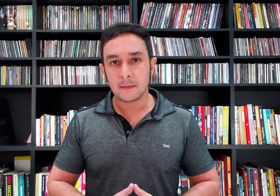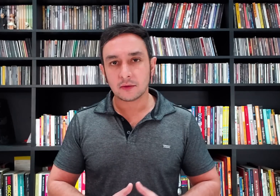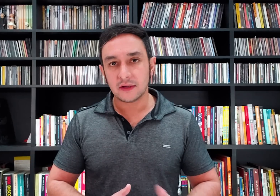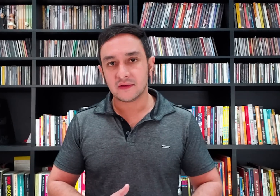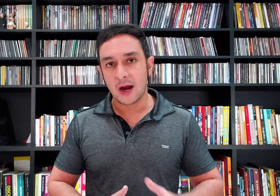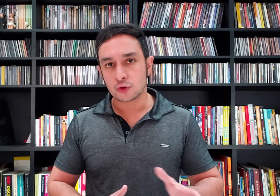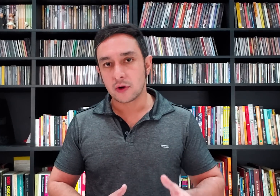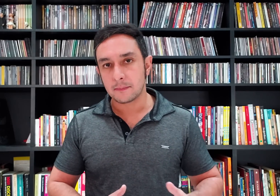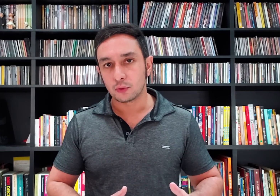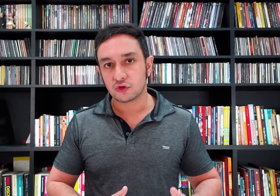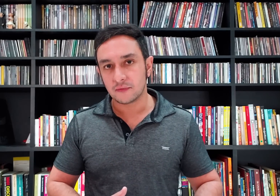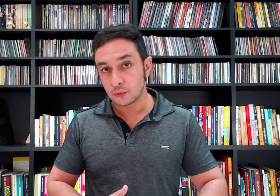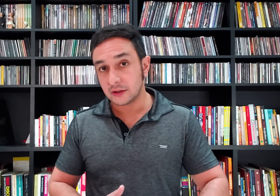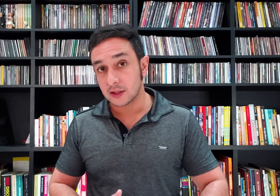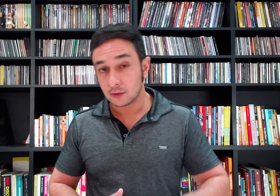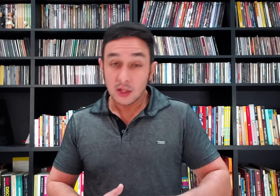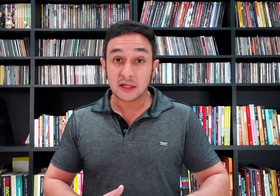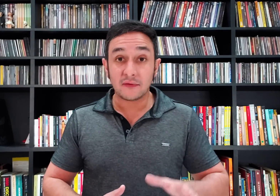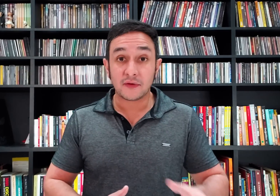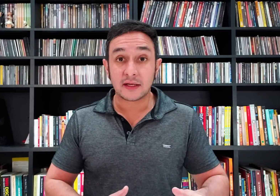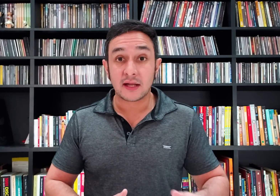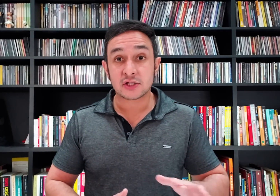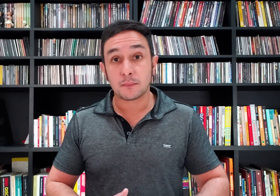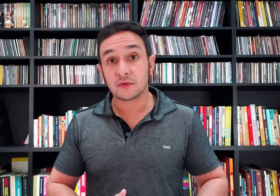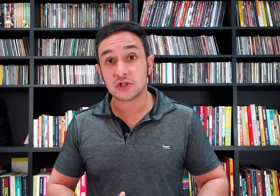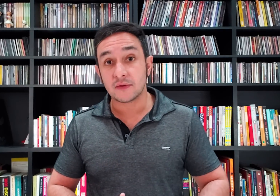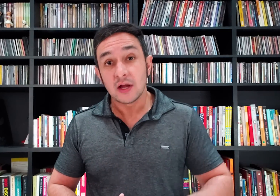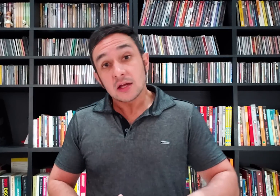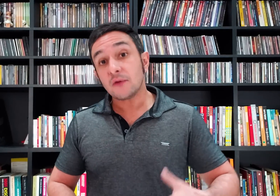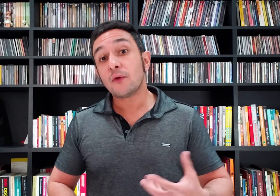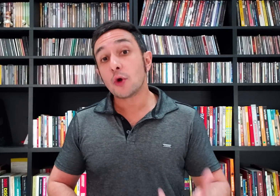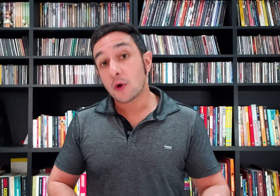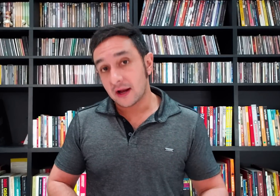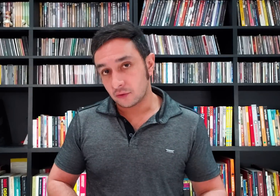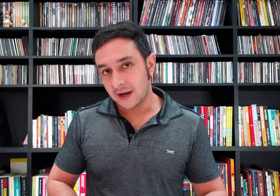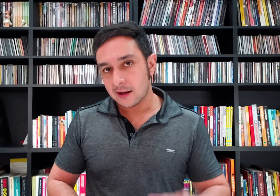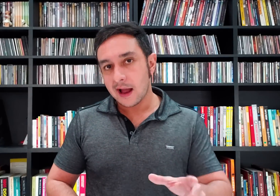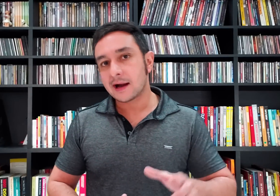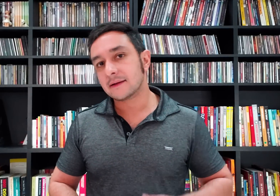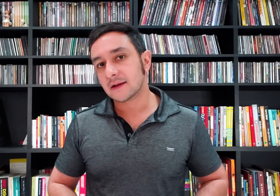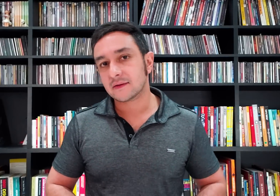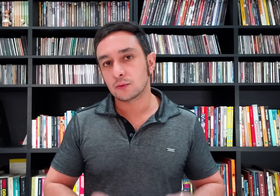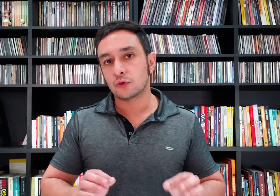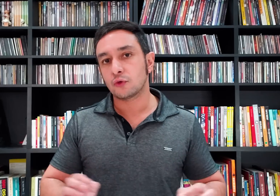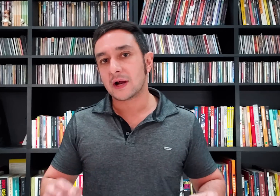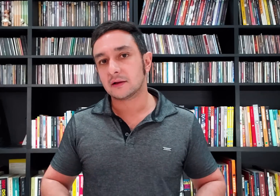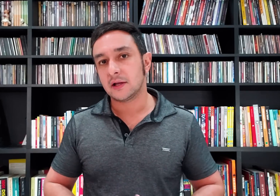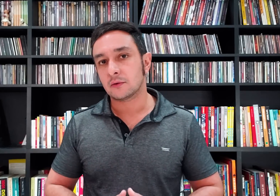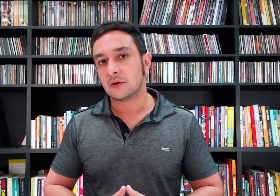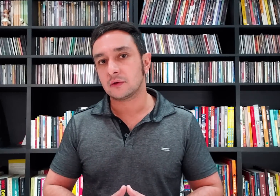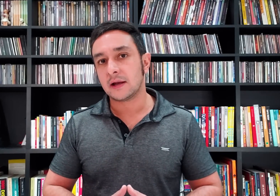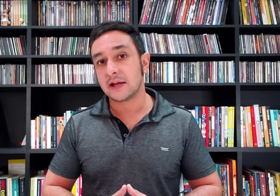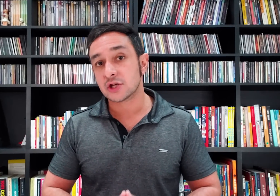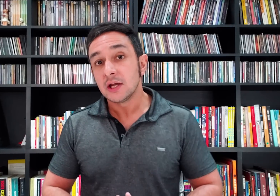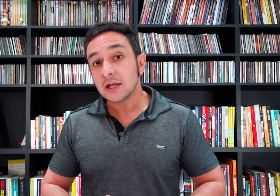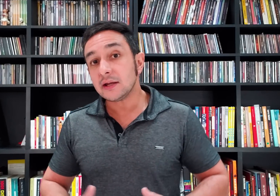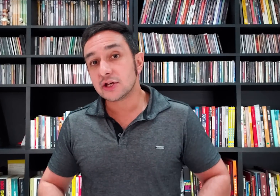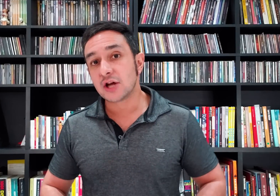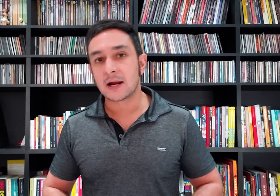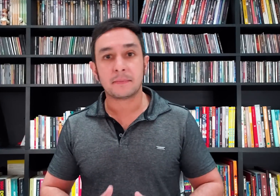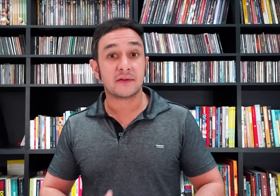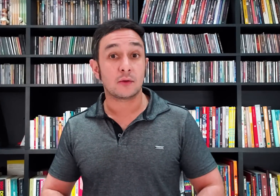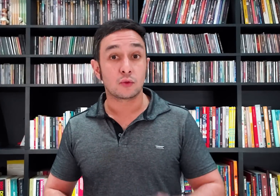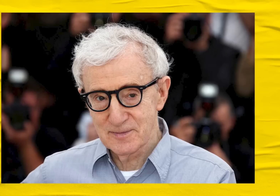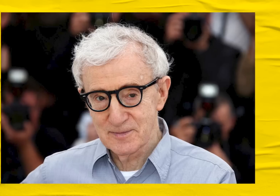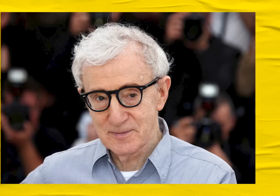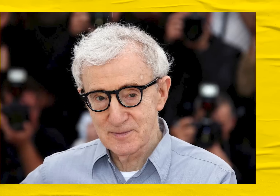O vazamento desse áudio repulsivo, no entanto, teve finalidade positiva, que foi ocasionar a cassação do sucateiro da Zona Leste e